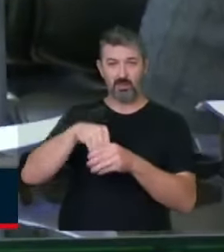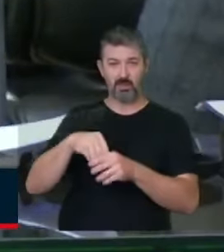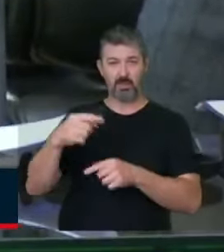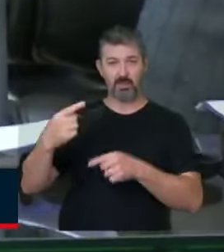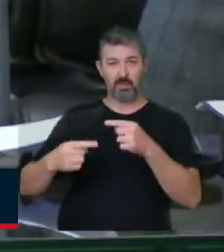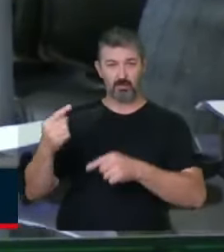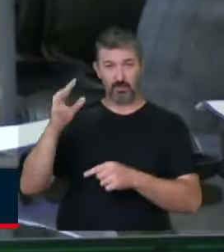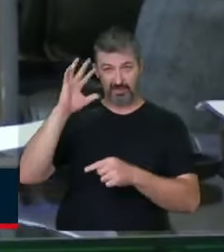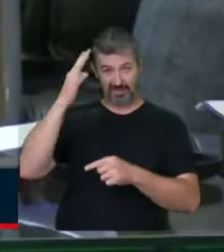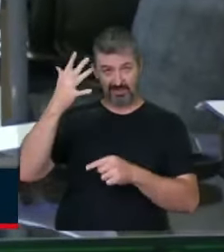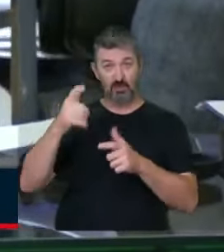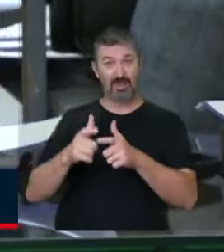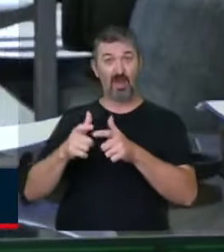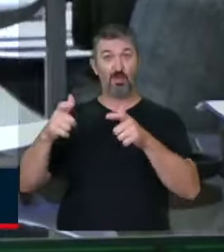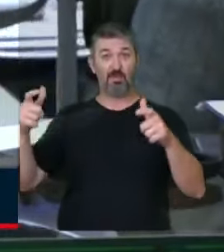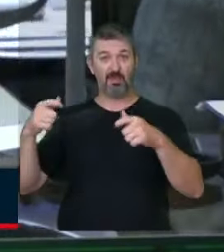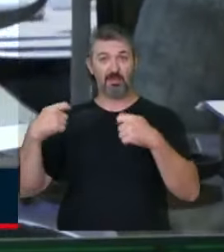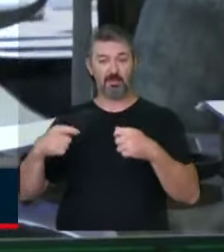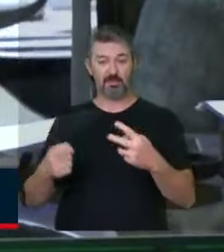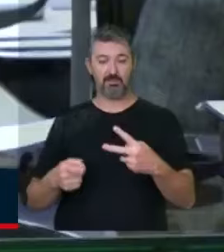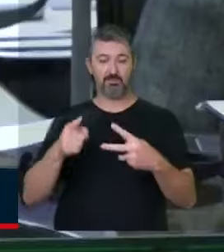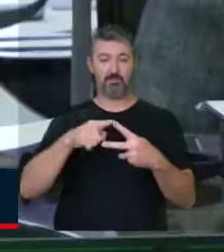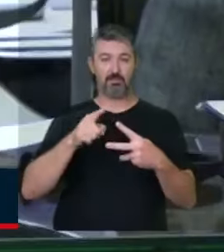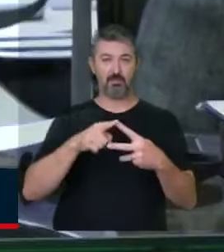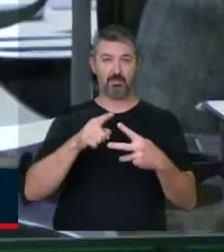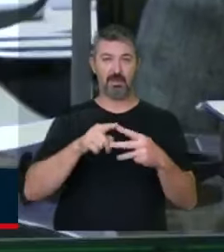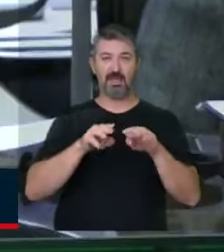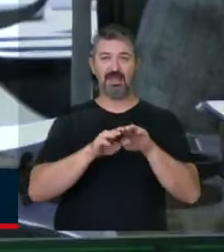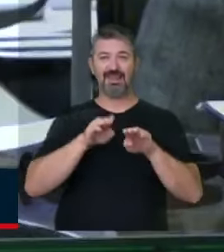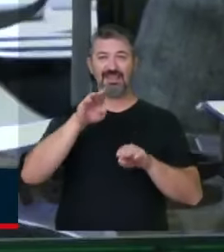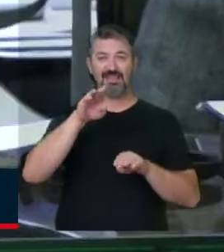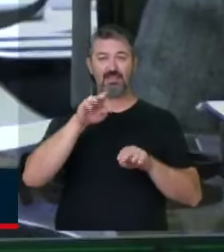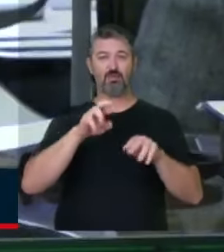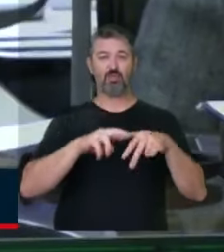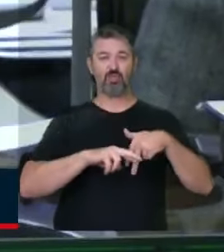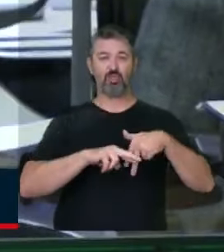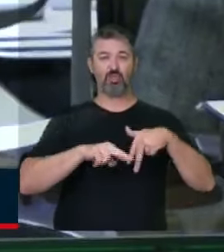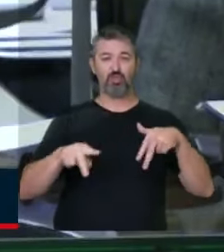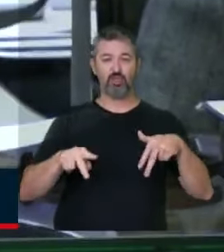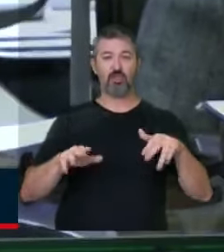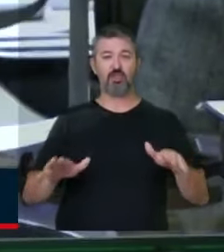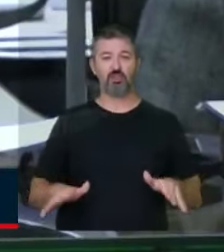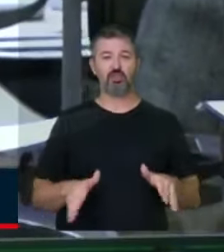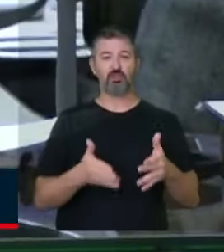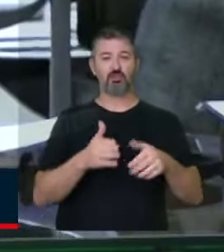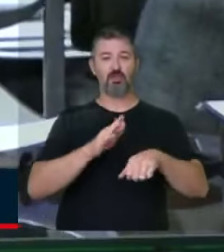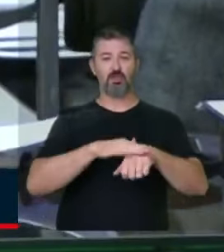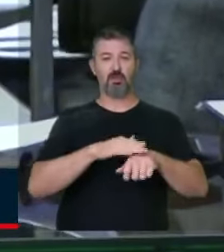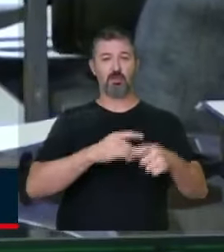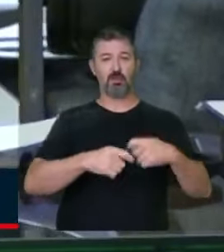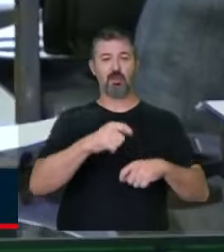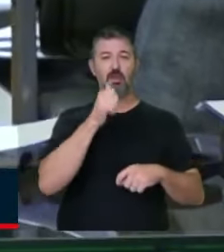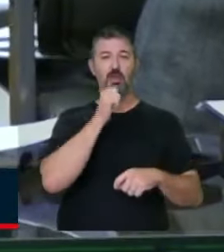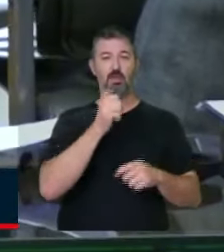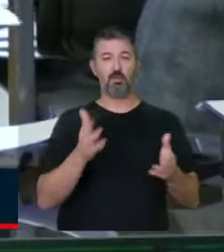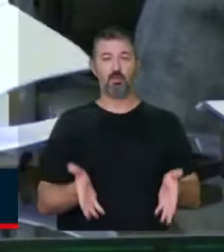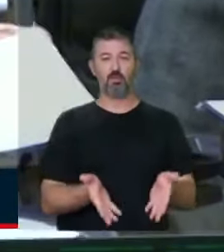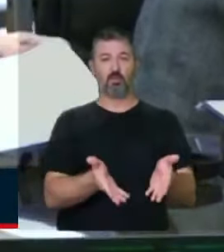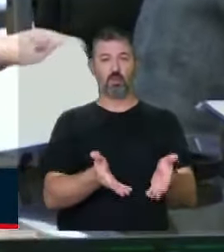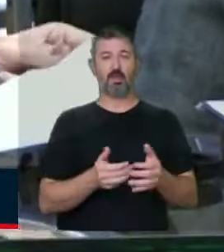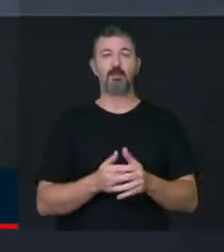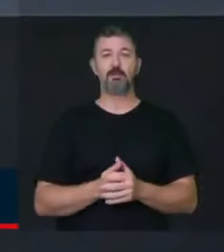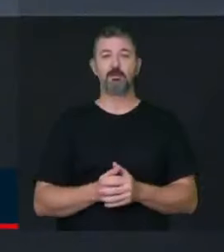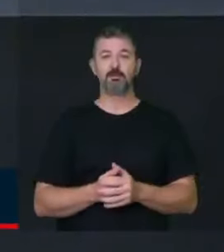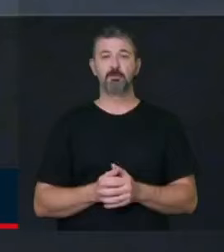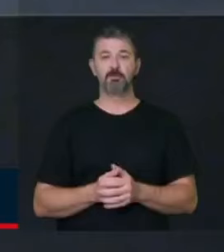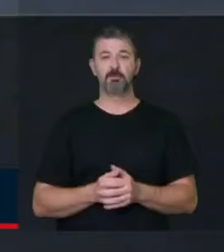espaços decisórios e o combate às desigualdades de gênero e promoção da autonomia econômica das